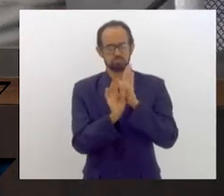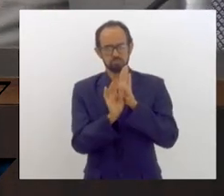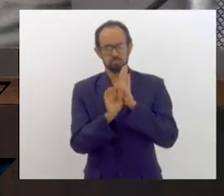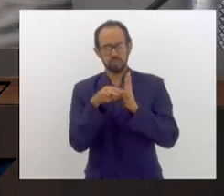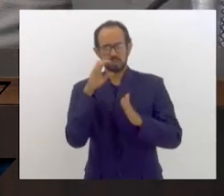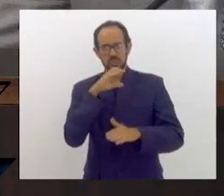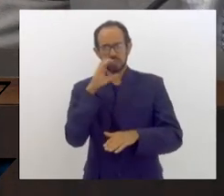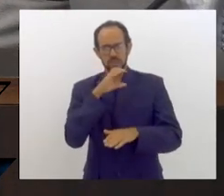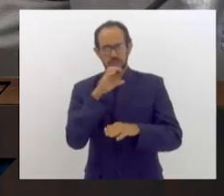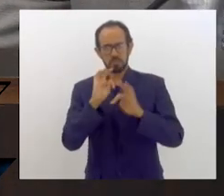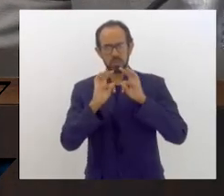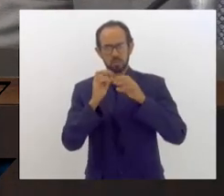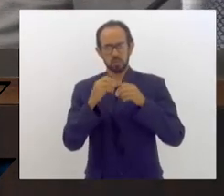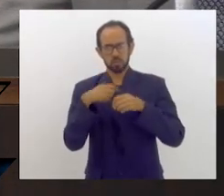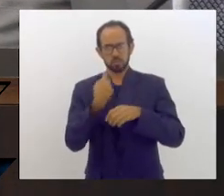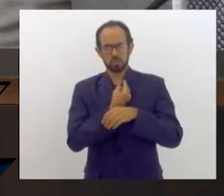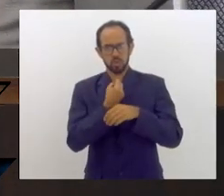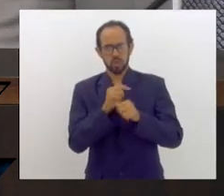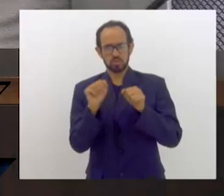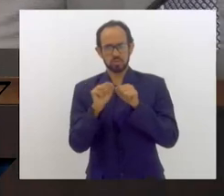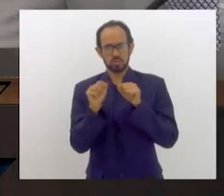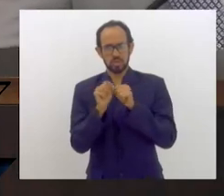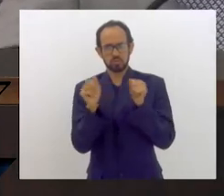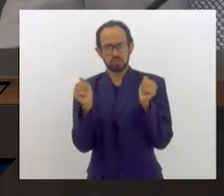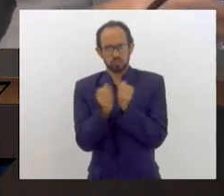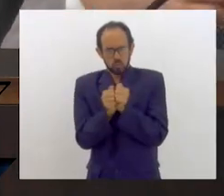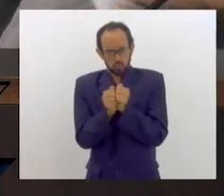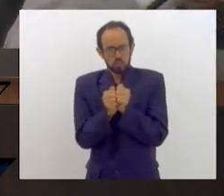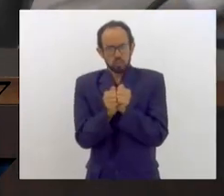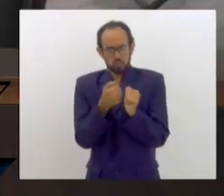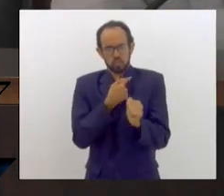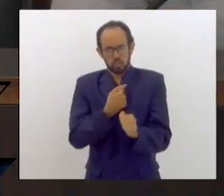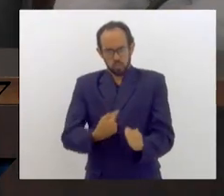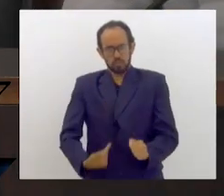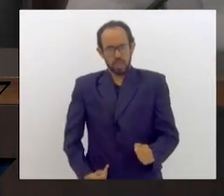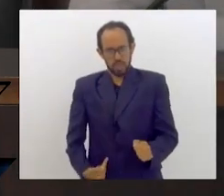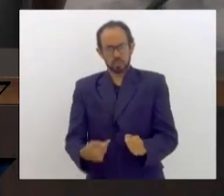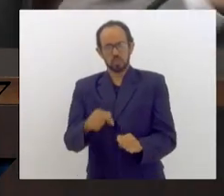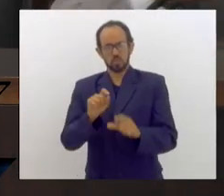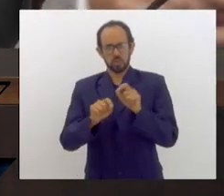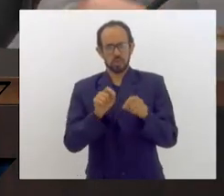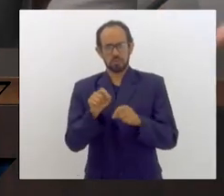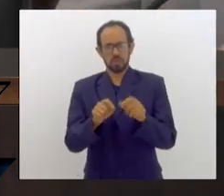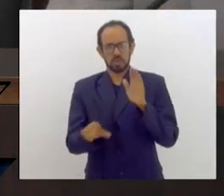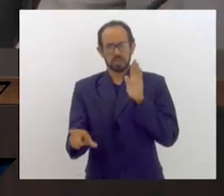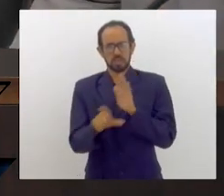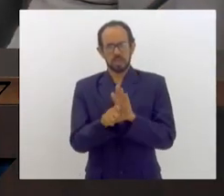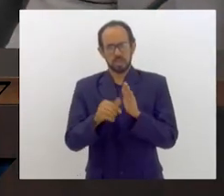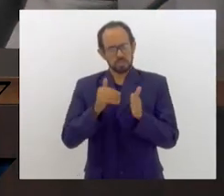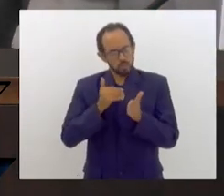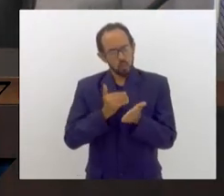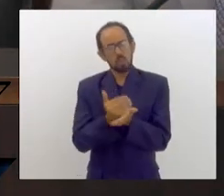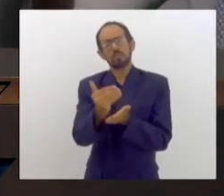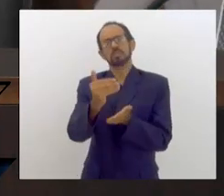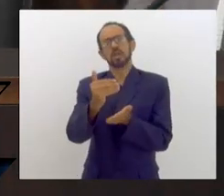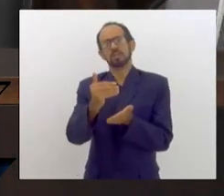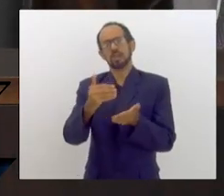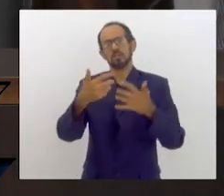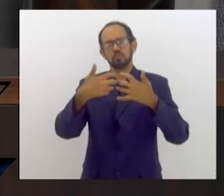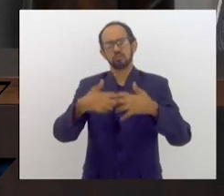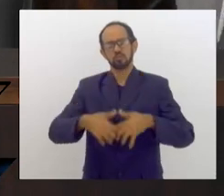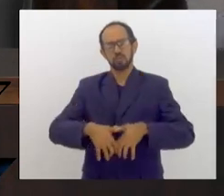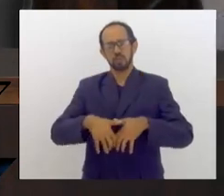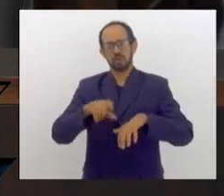celeridade, para que todos nós fizéssemos coro junto ao governador, para que essa lei, de fato, começasse a vigorar, né?